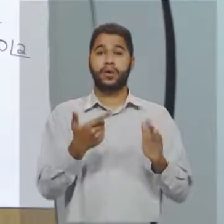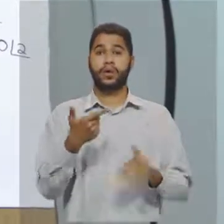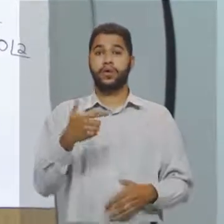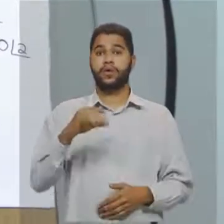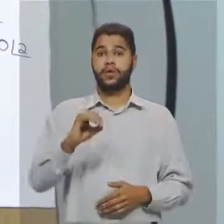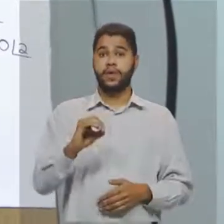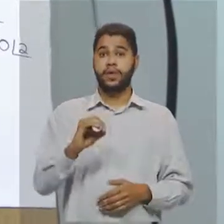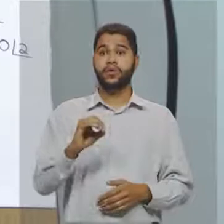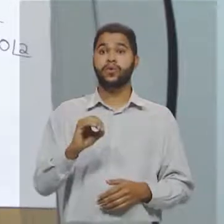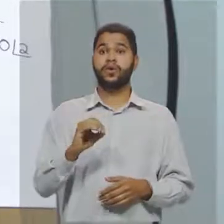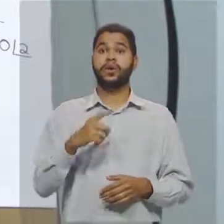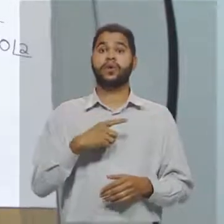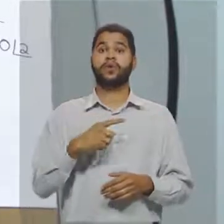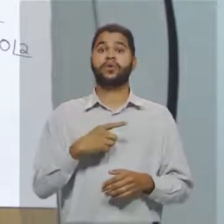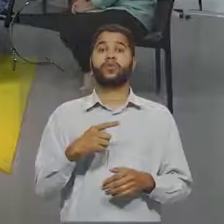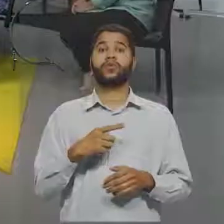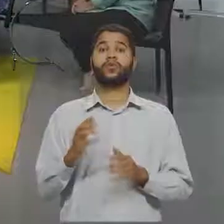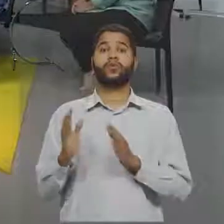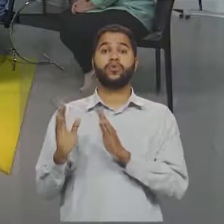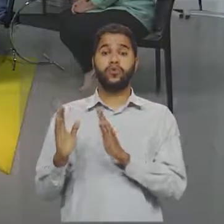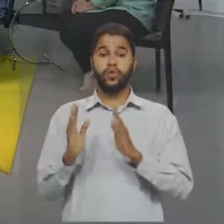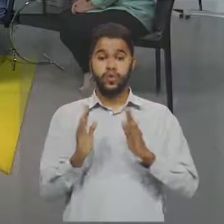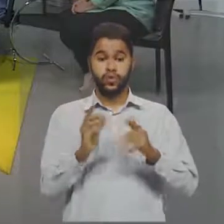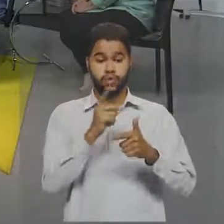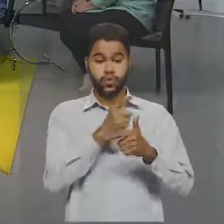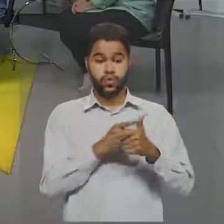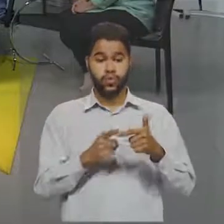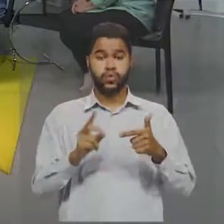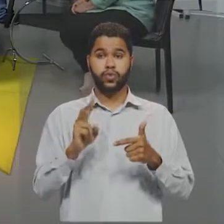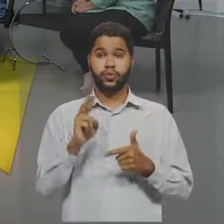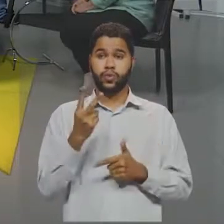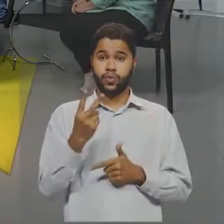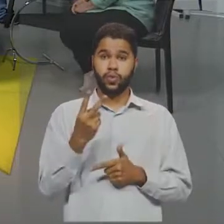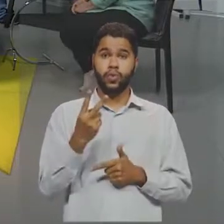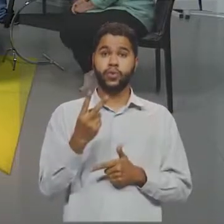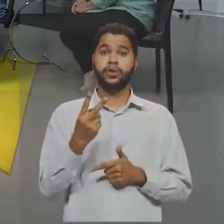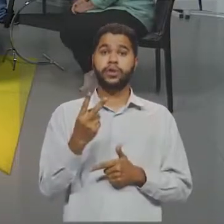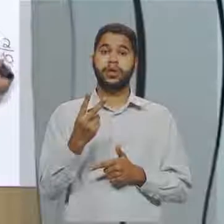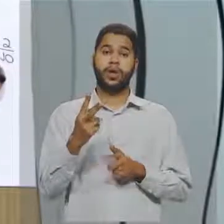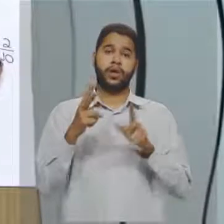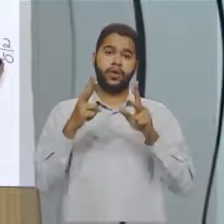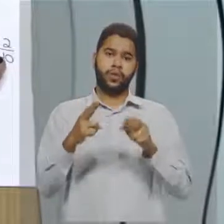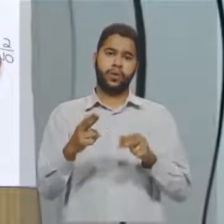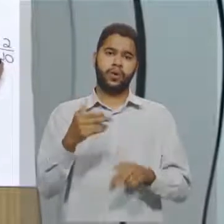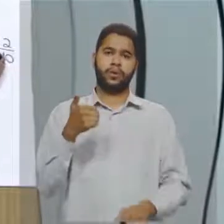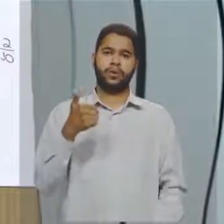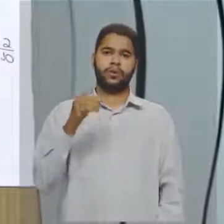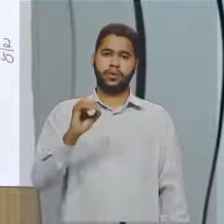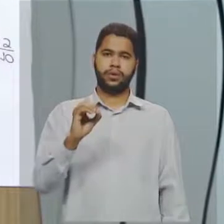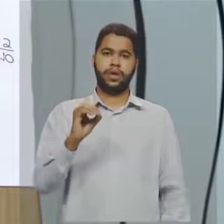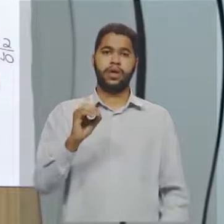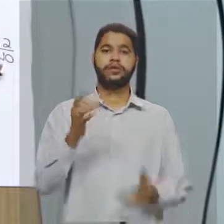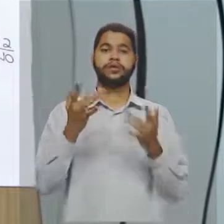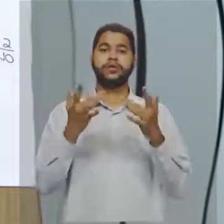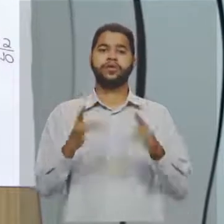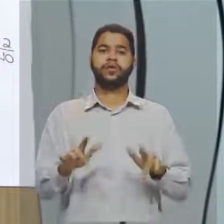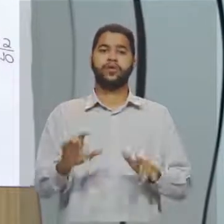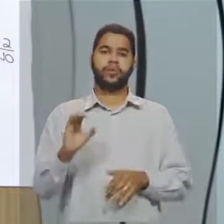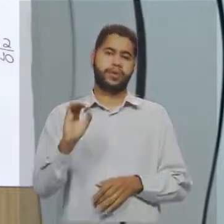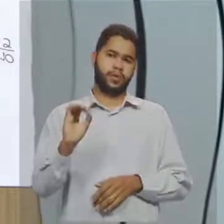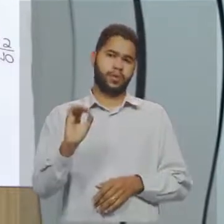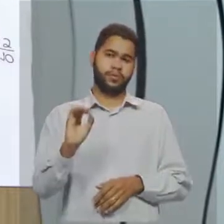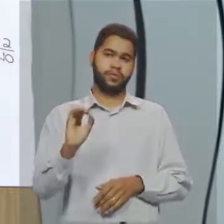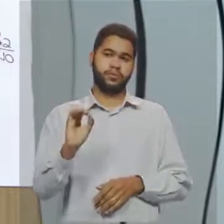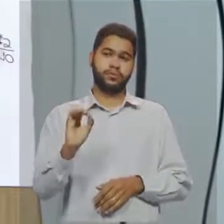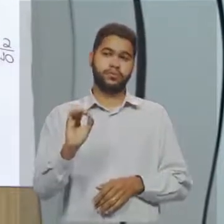Separar em 2 subconjuntos, ou seja, dividir por 2. Dividindo 20 por 2 vai dar 10 e resto 0. Então, se